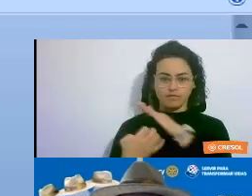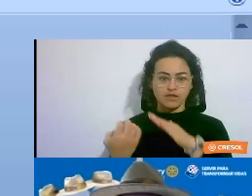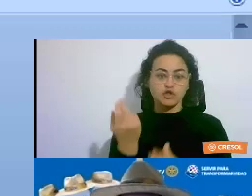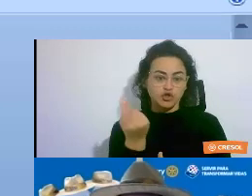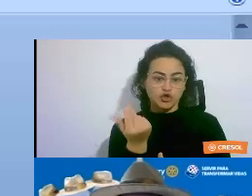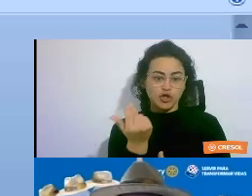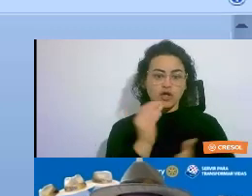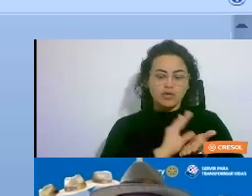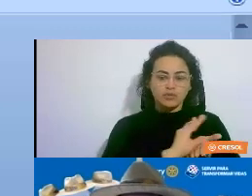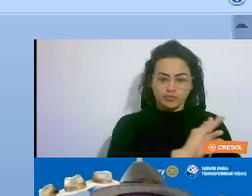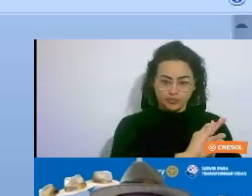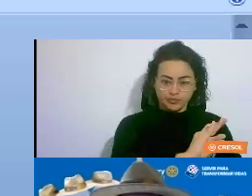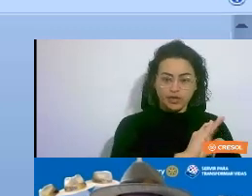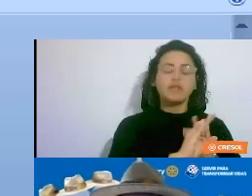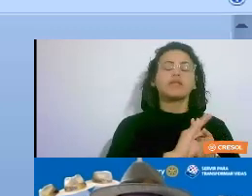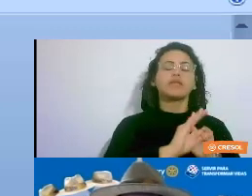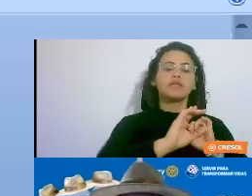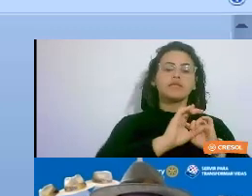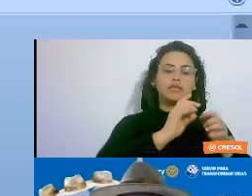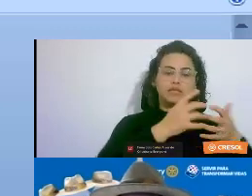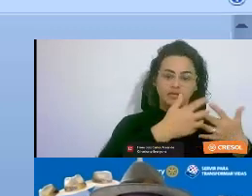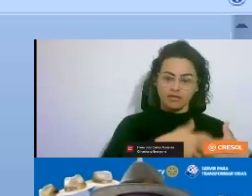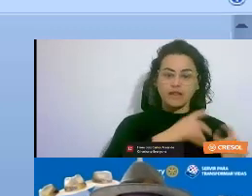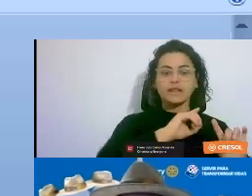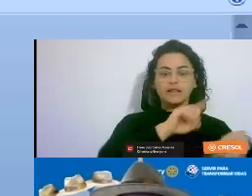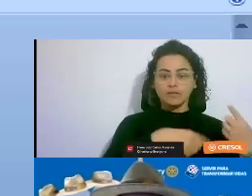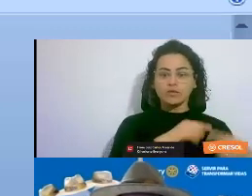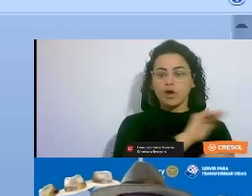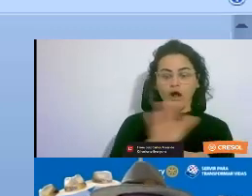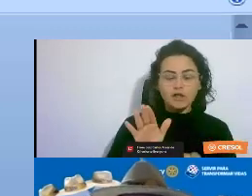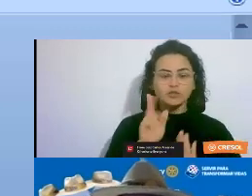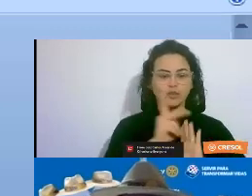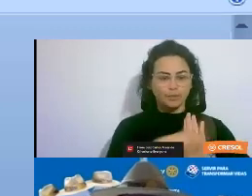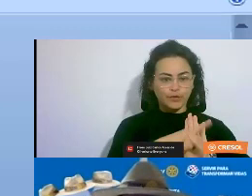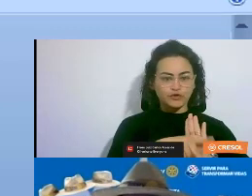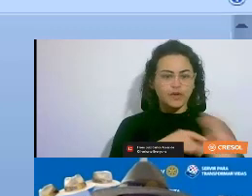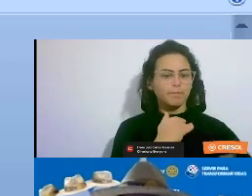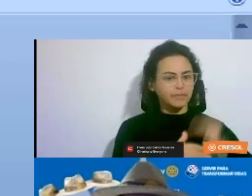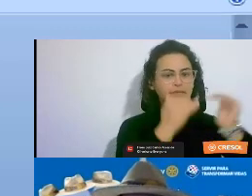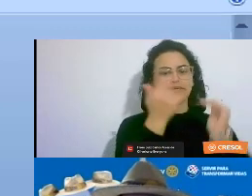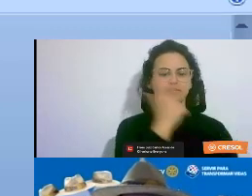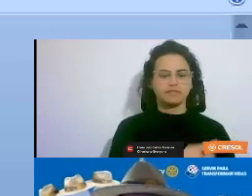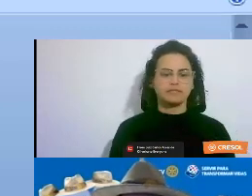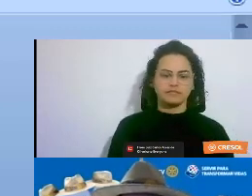para o distrito e para os clubes para o desenvolvimento dos seus projetos. Tá?